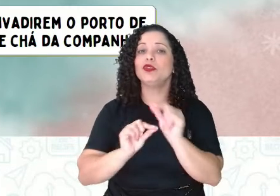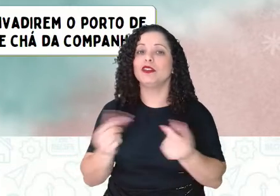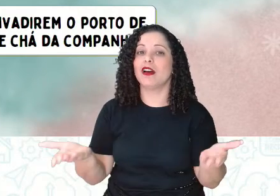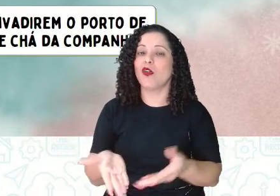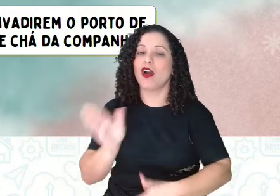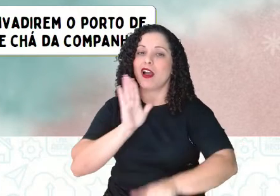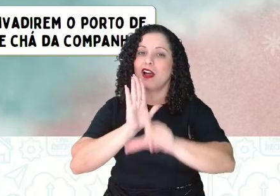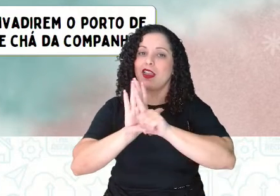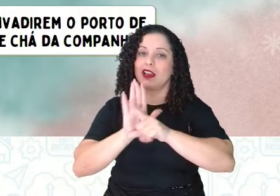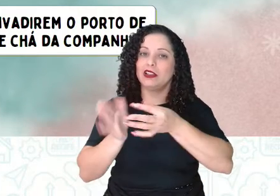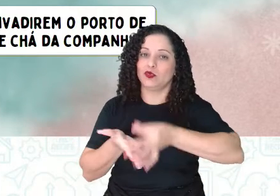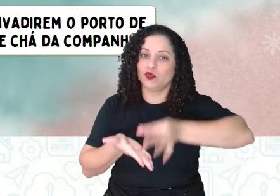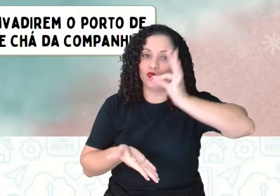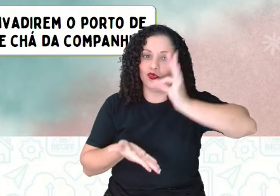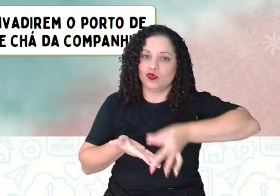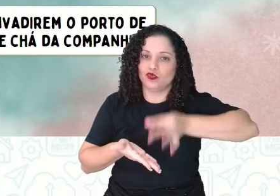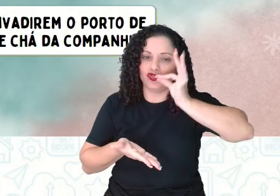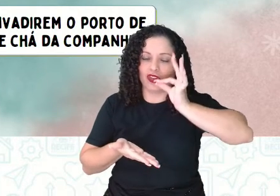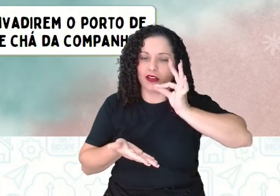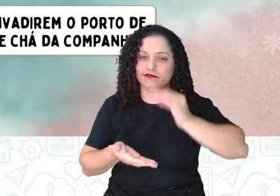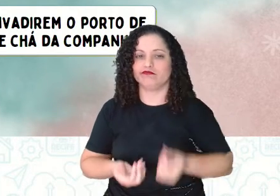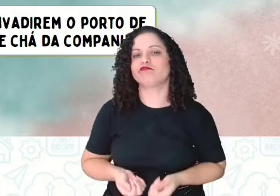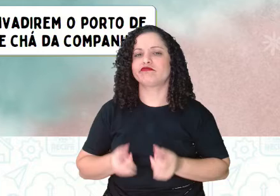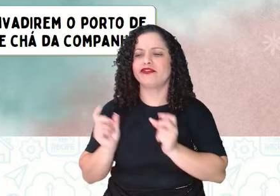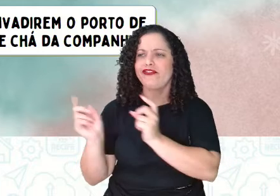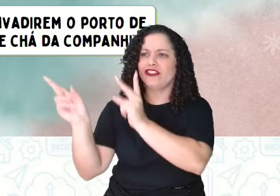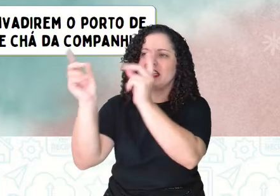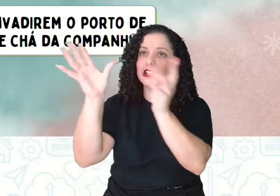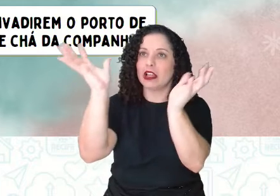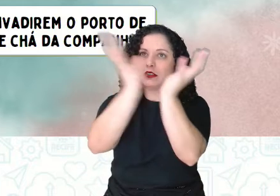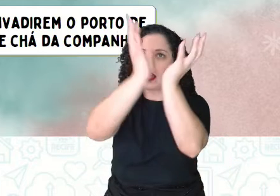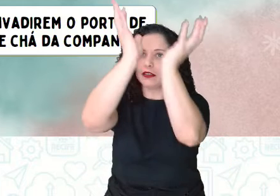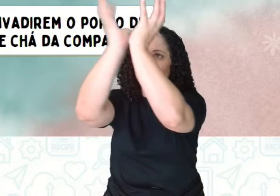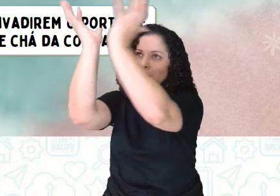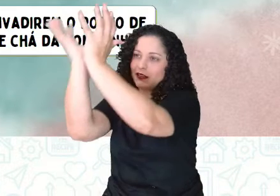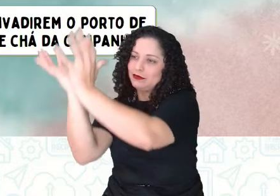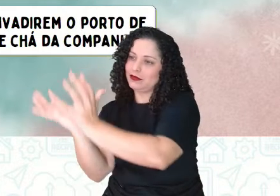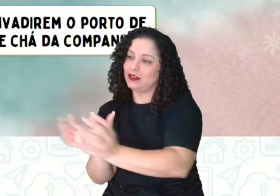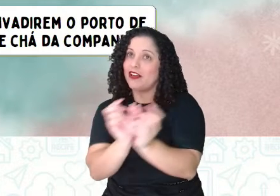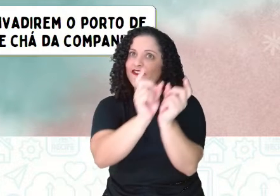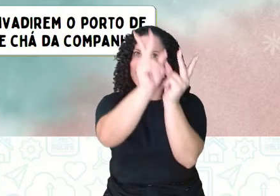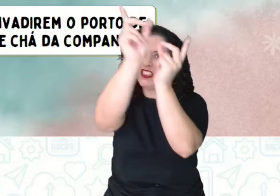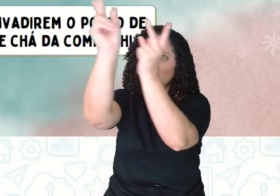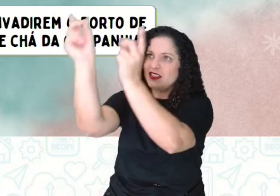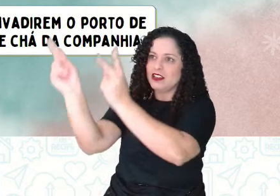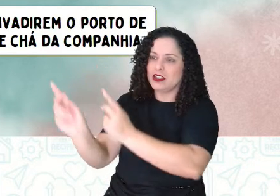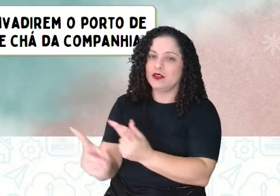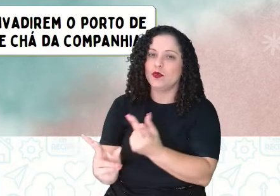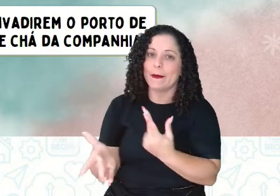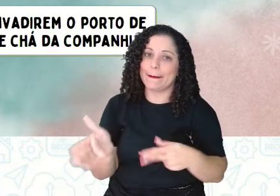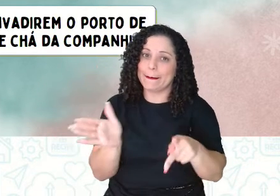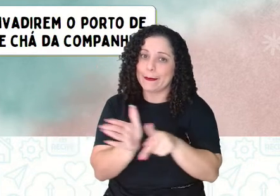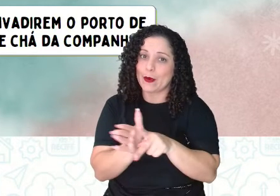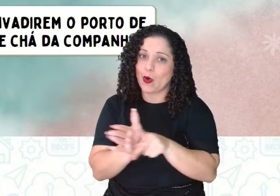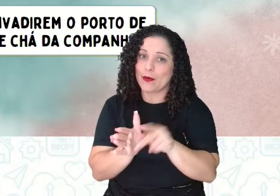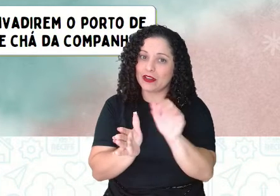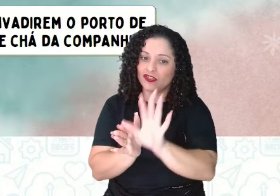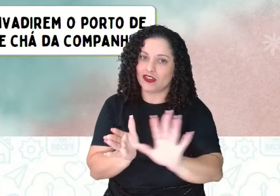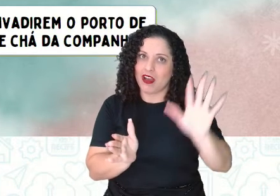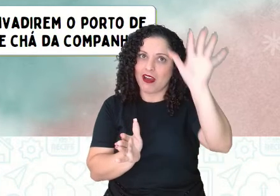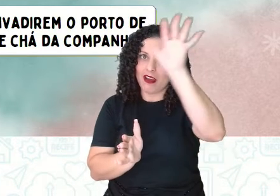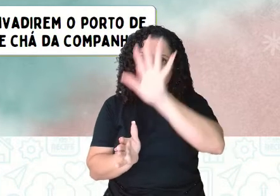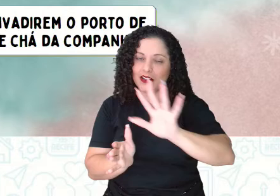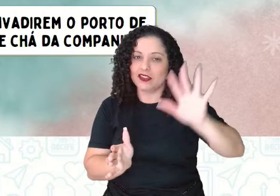ela. Ó. Todo chá vendido nas 13 colônias seria obrigatoriamente comercializado pela Companhia das Índias